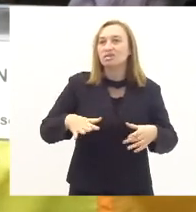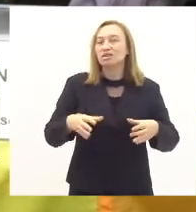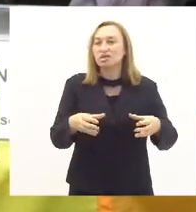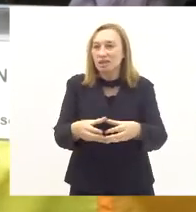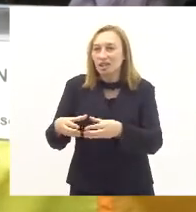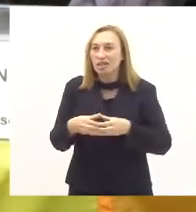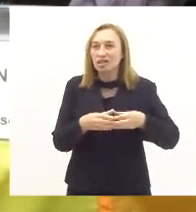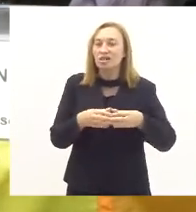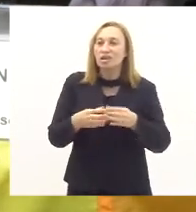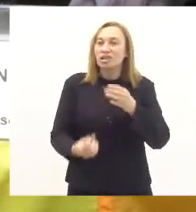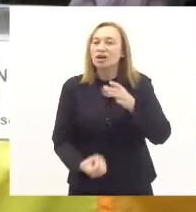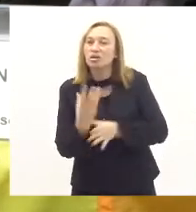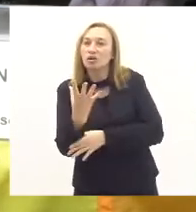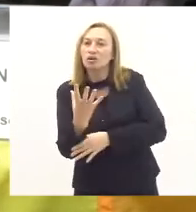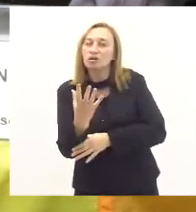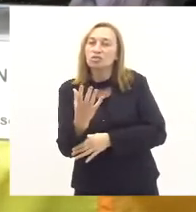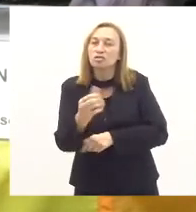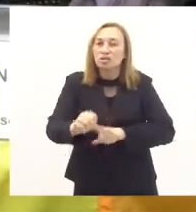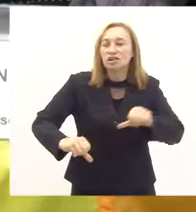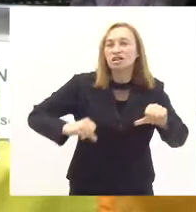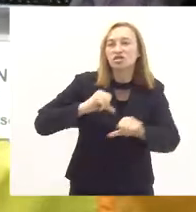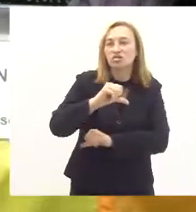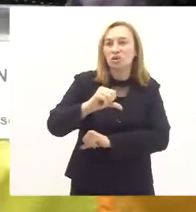o Instituto Transformar,